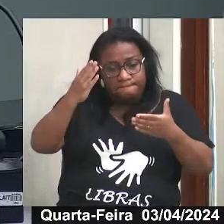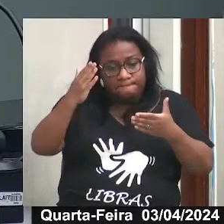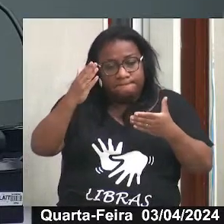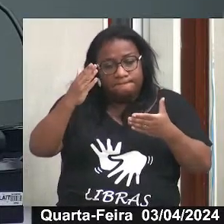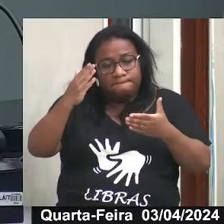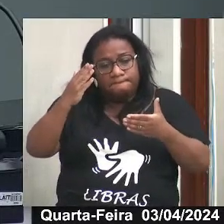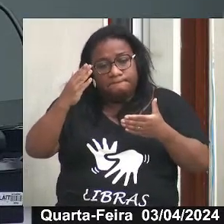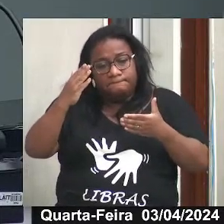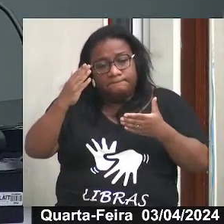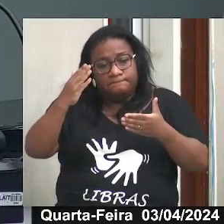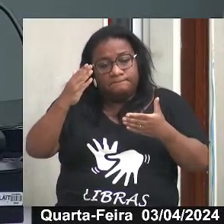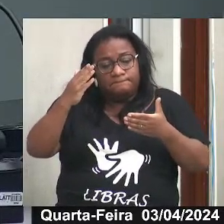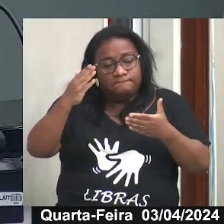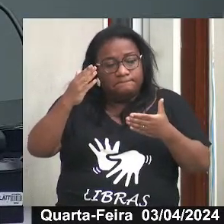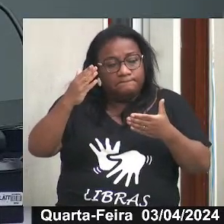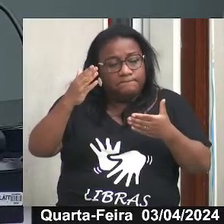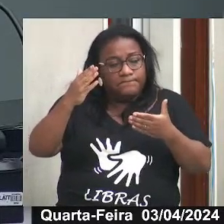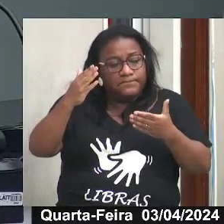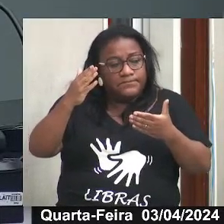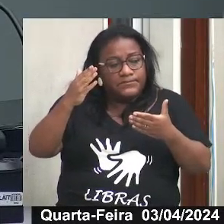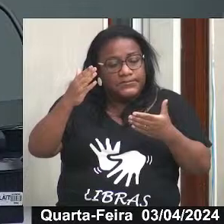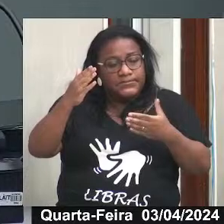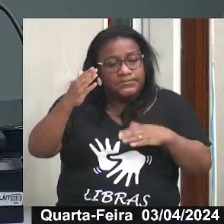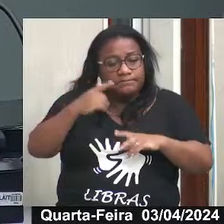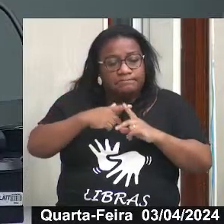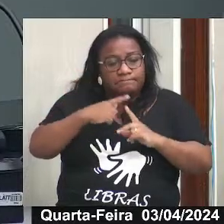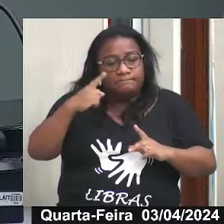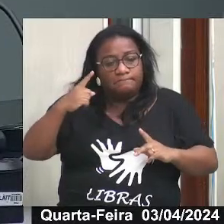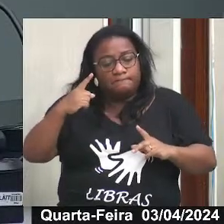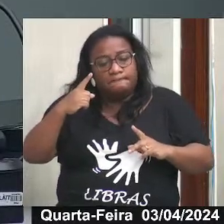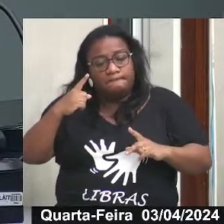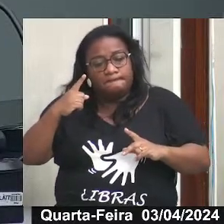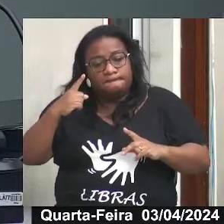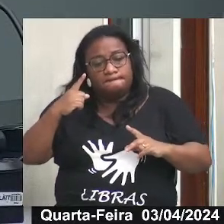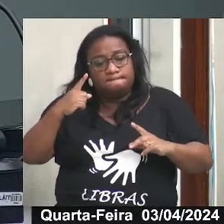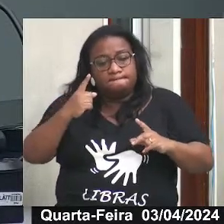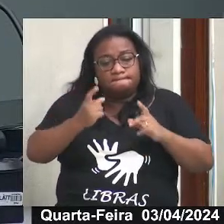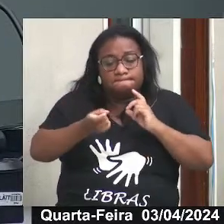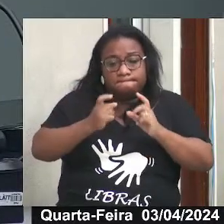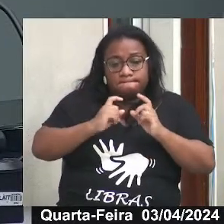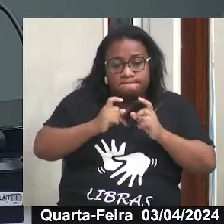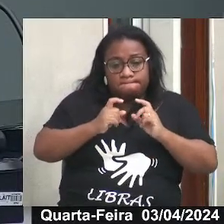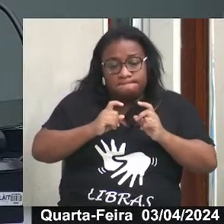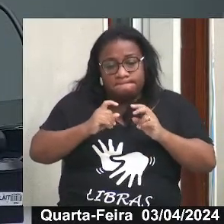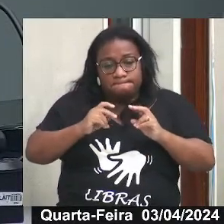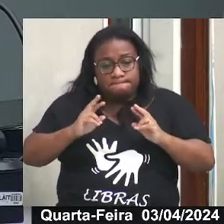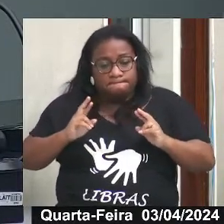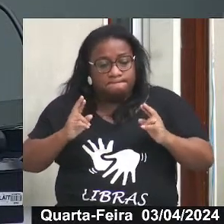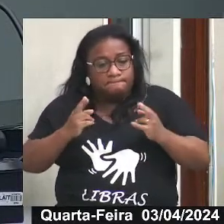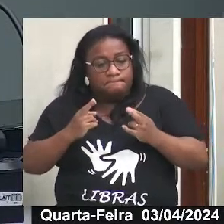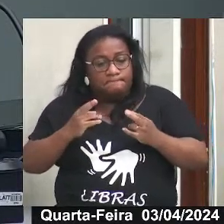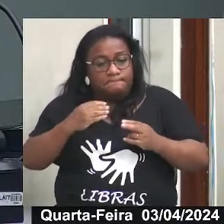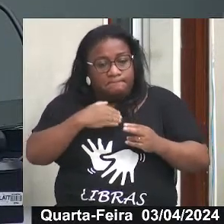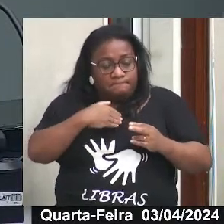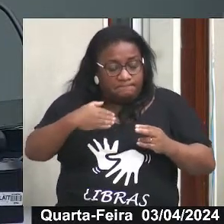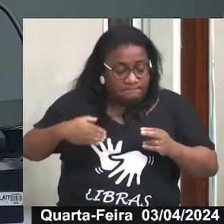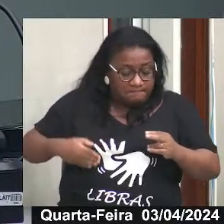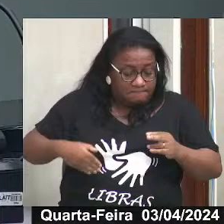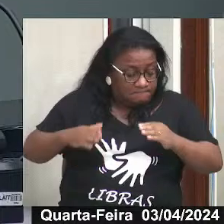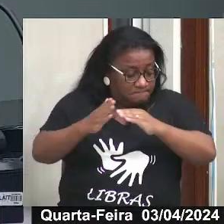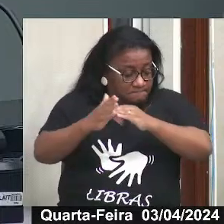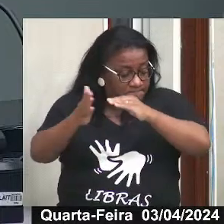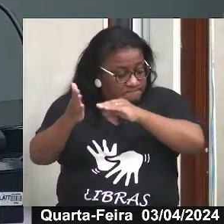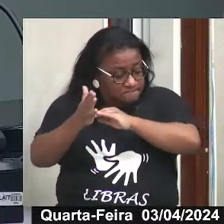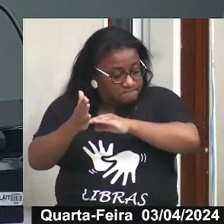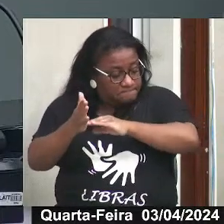por tudo aquilo que a gente faz, por onde passa. Nas sessões anteriores eu agradeci aqui ao Podemos,